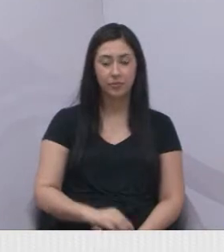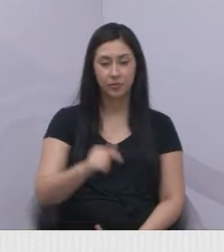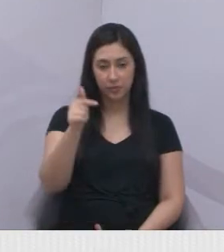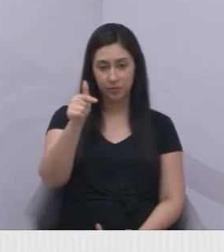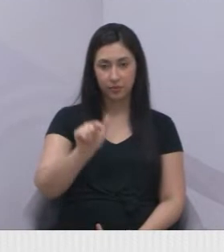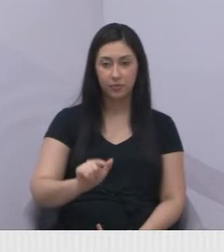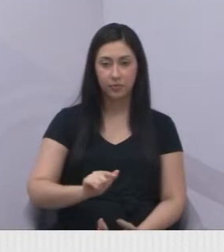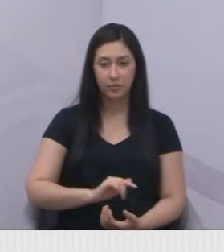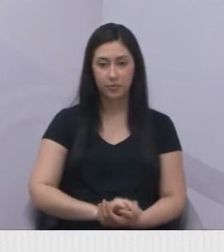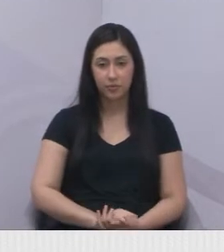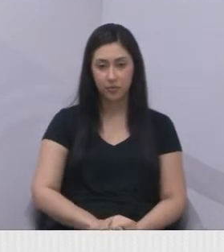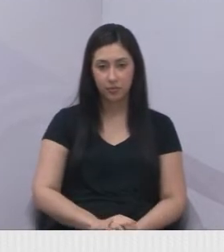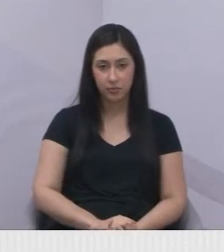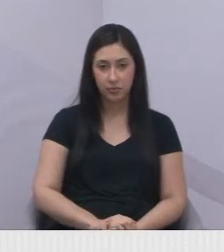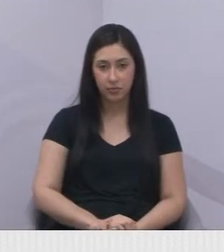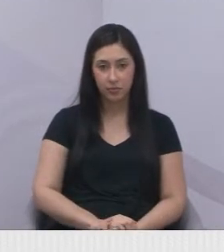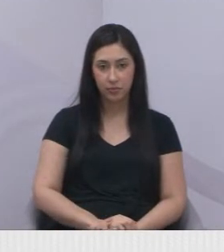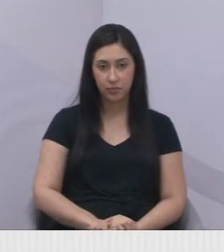favor.